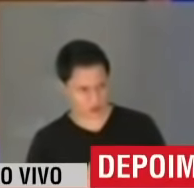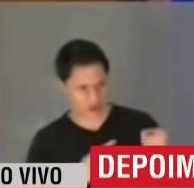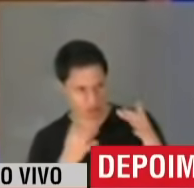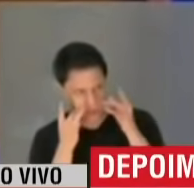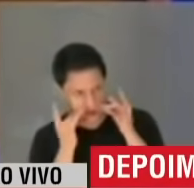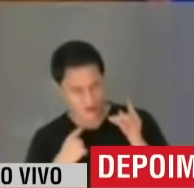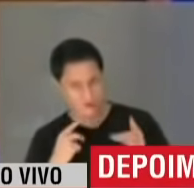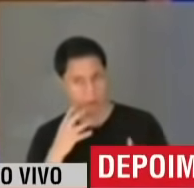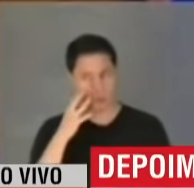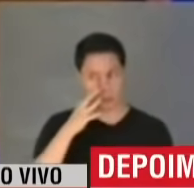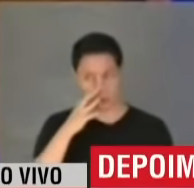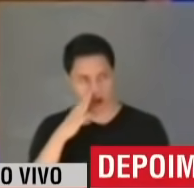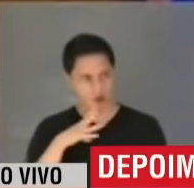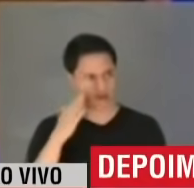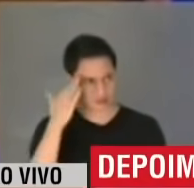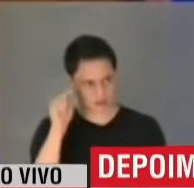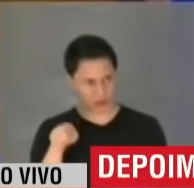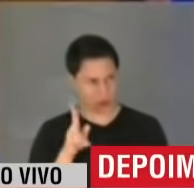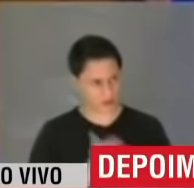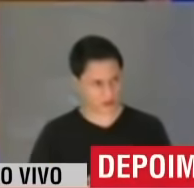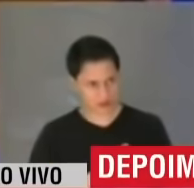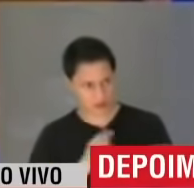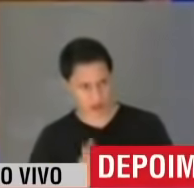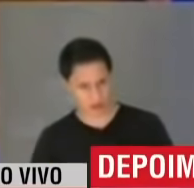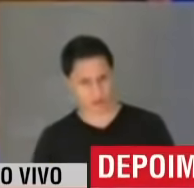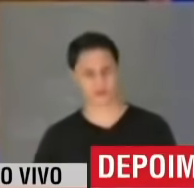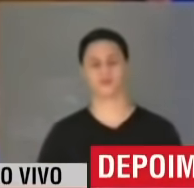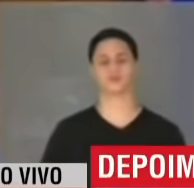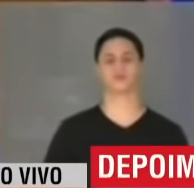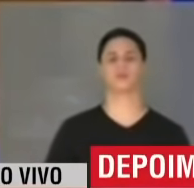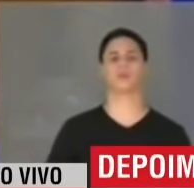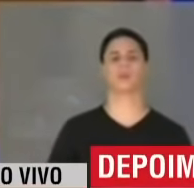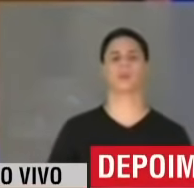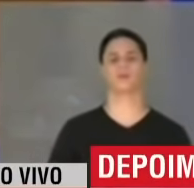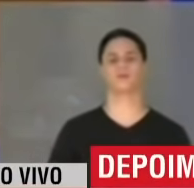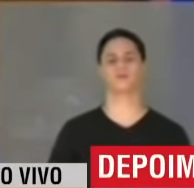ouviu falar desse tipo de conduta por parte da direção da Prevent Senior.